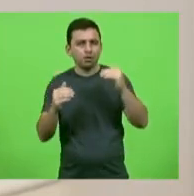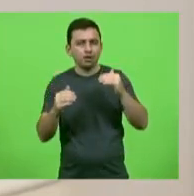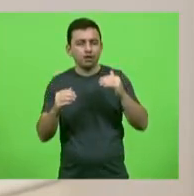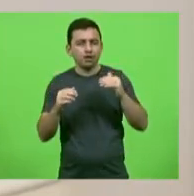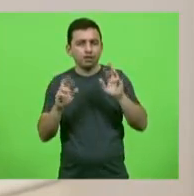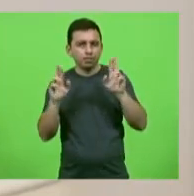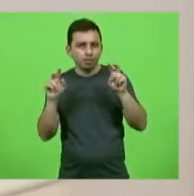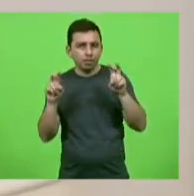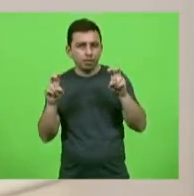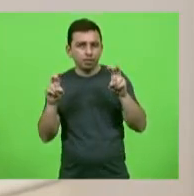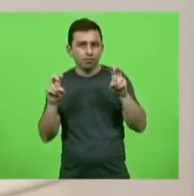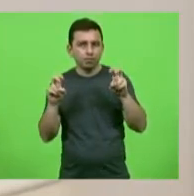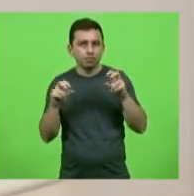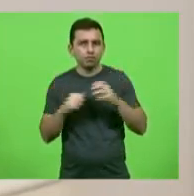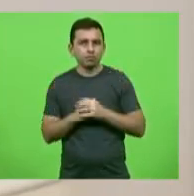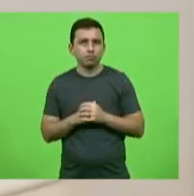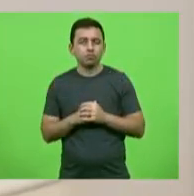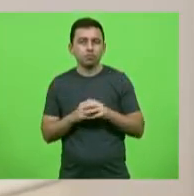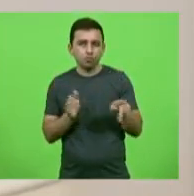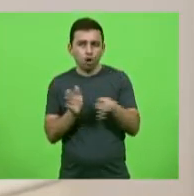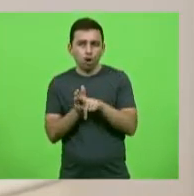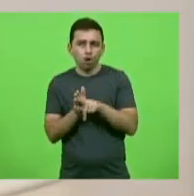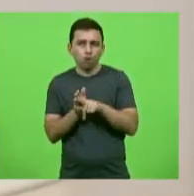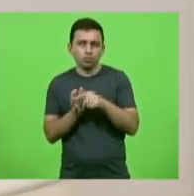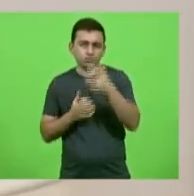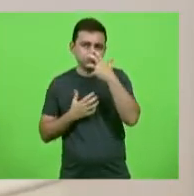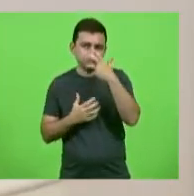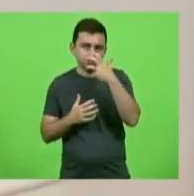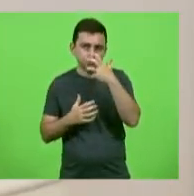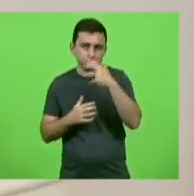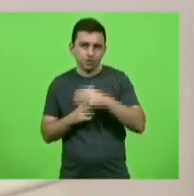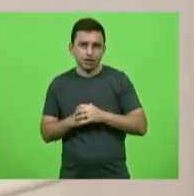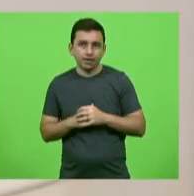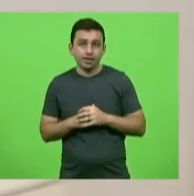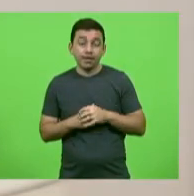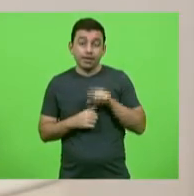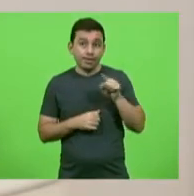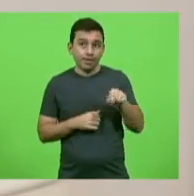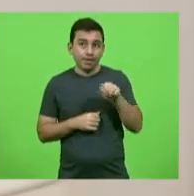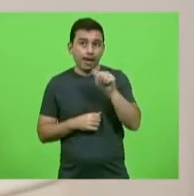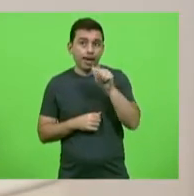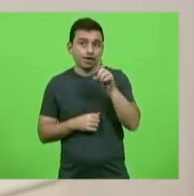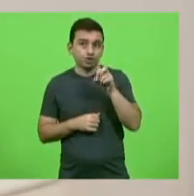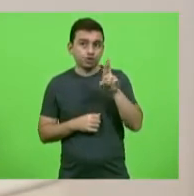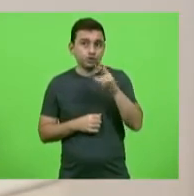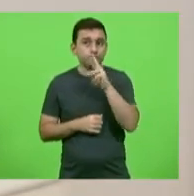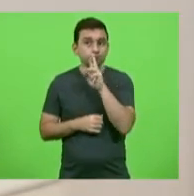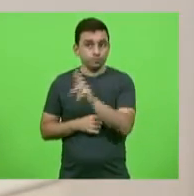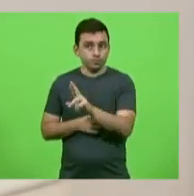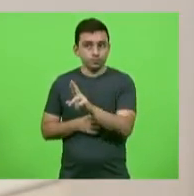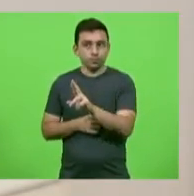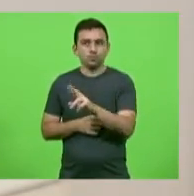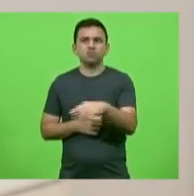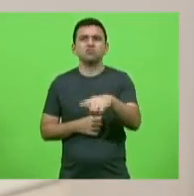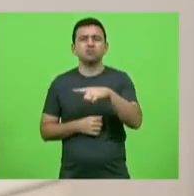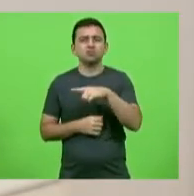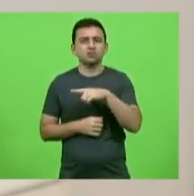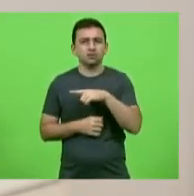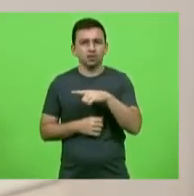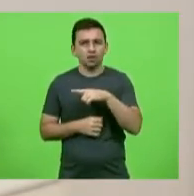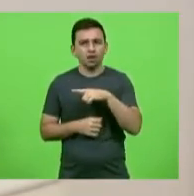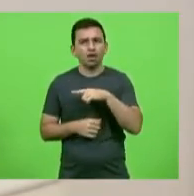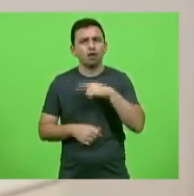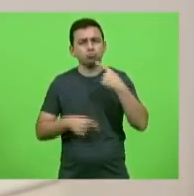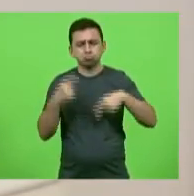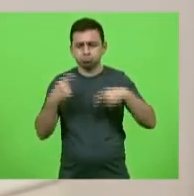da questão dos respiradores. Diz o doutor Adir Célio, houve, essas questões eram debatidas